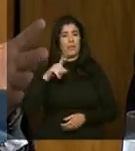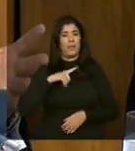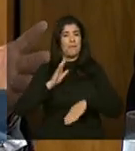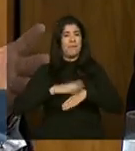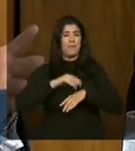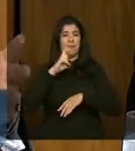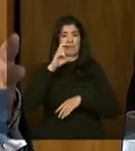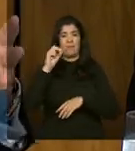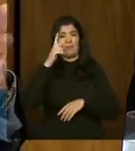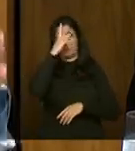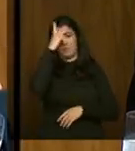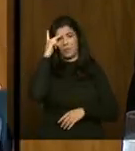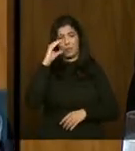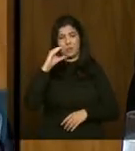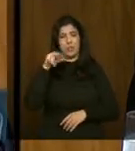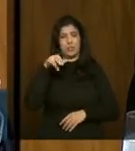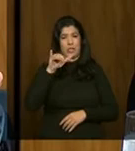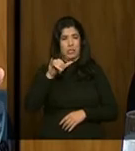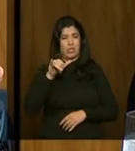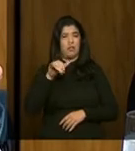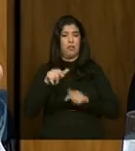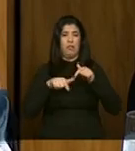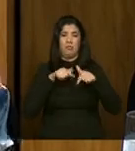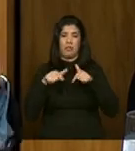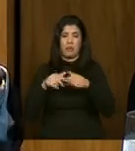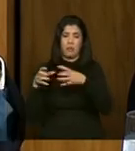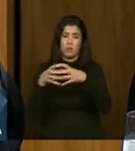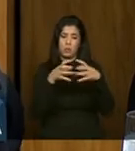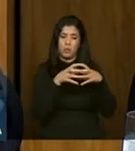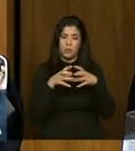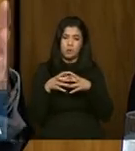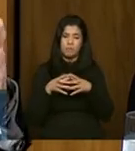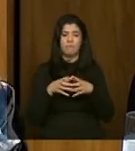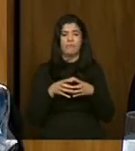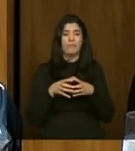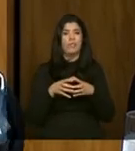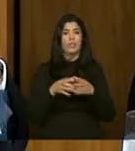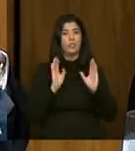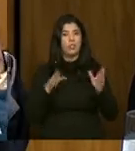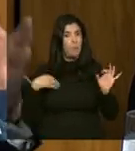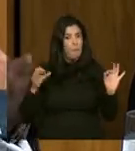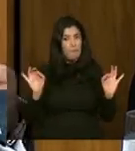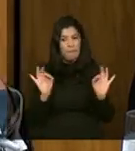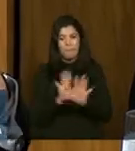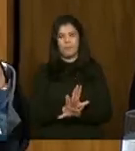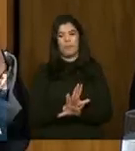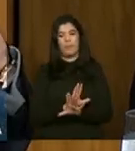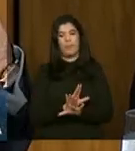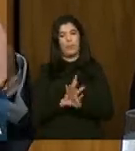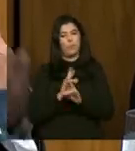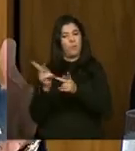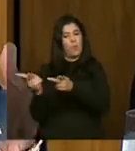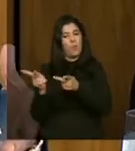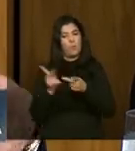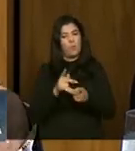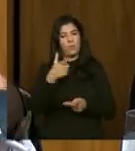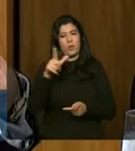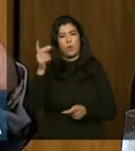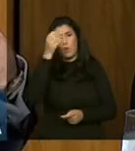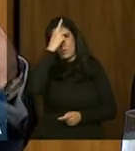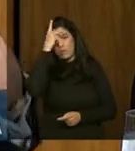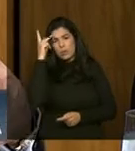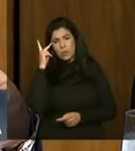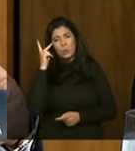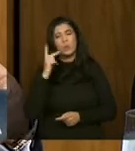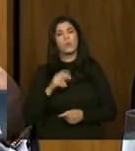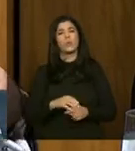50 pessoas da CNI participando desses grupos e nós estamos prontos a trazer outras pessoas, a trazer